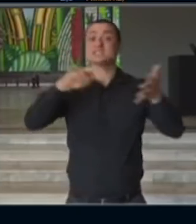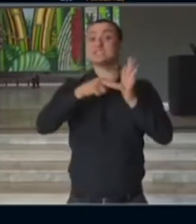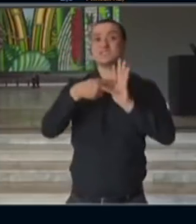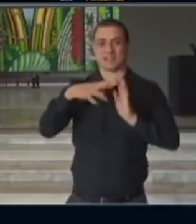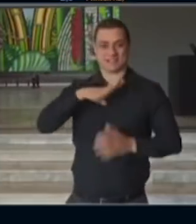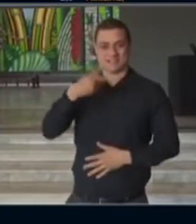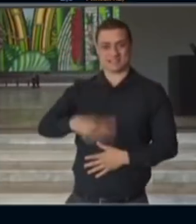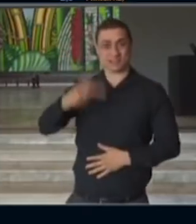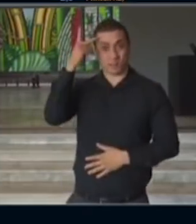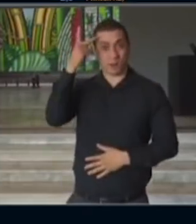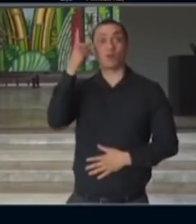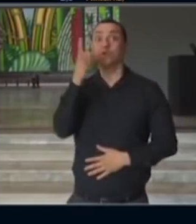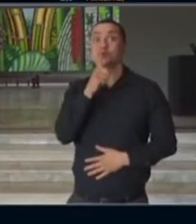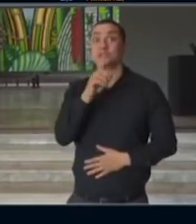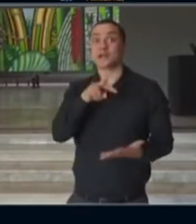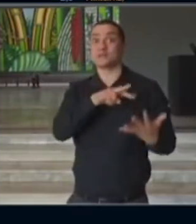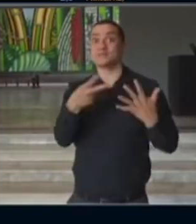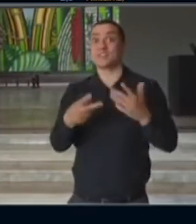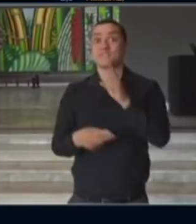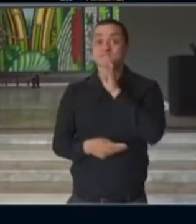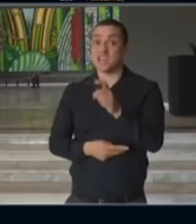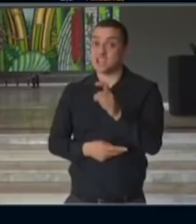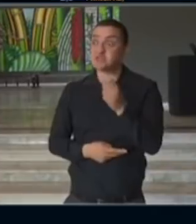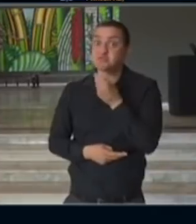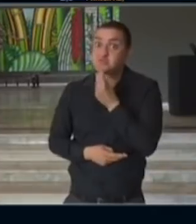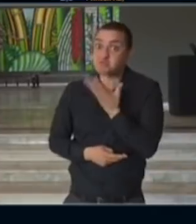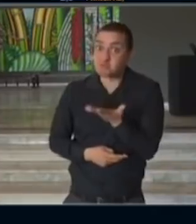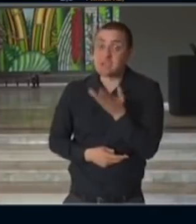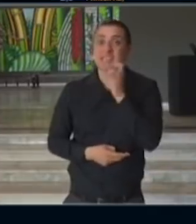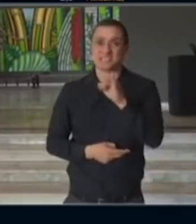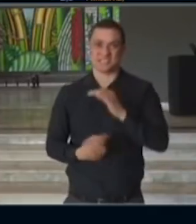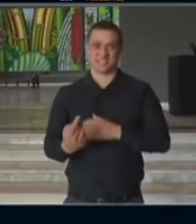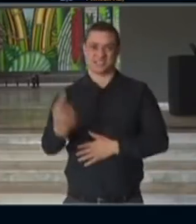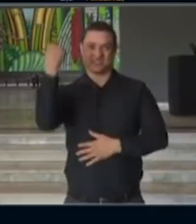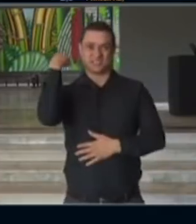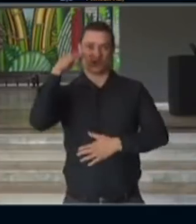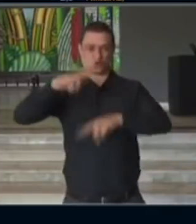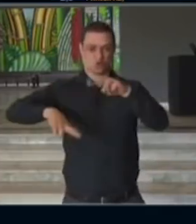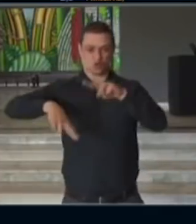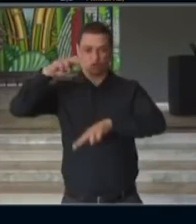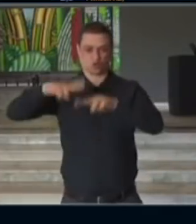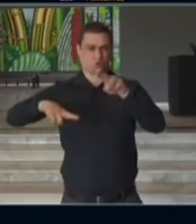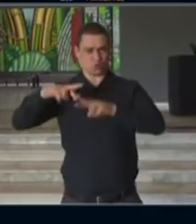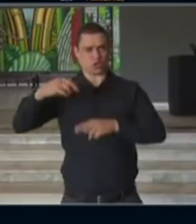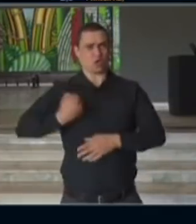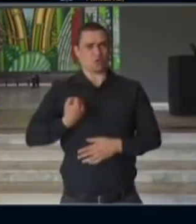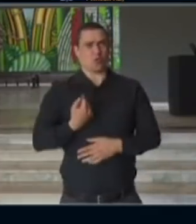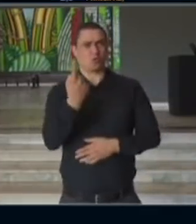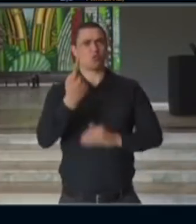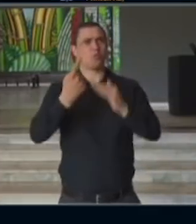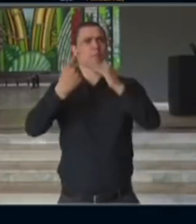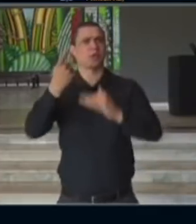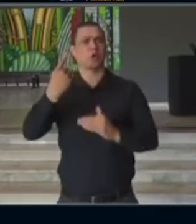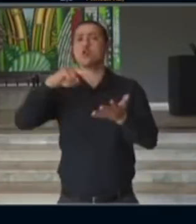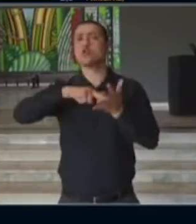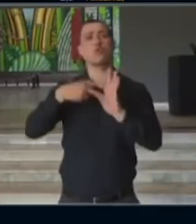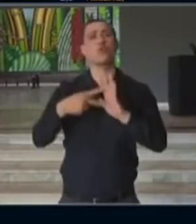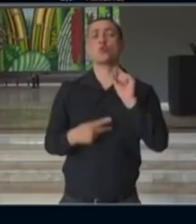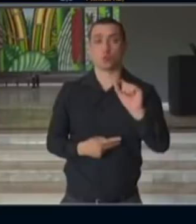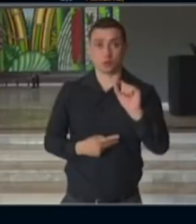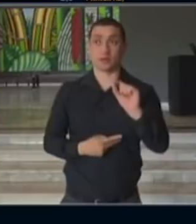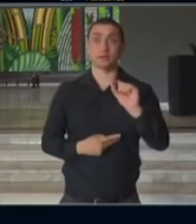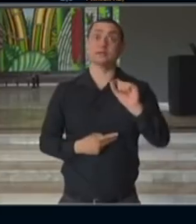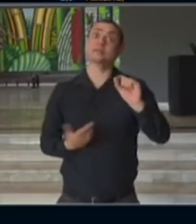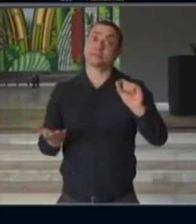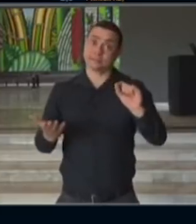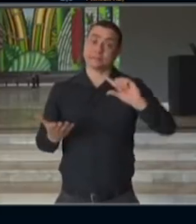critério, entre na fase verde. Se desde junho nós temos índices menores do que 1, isso significa, e é